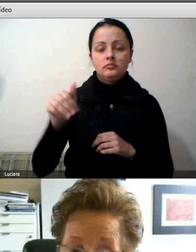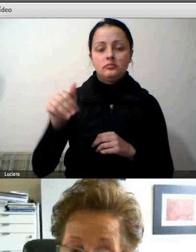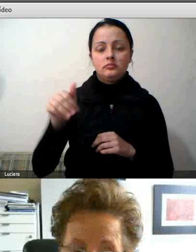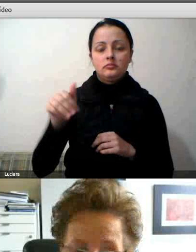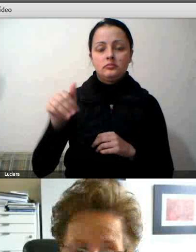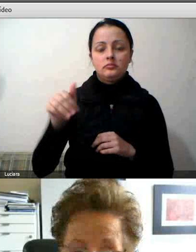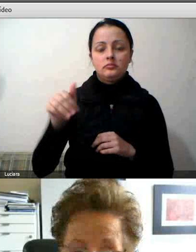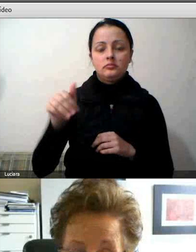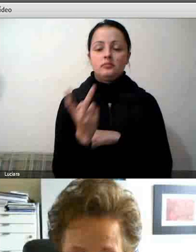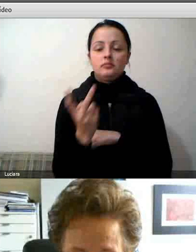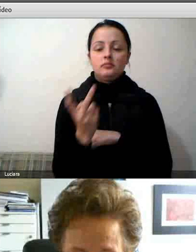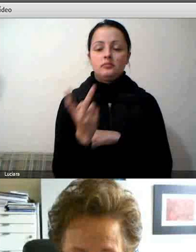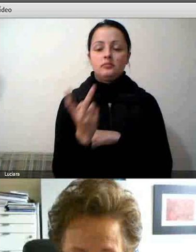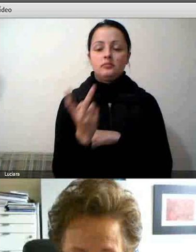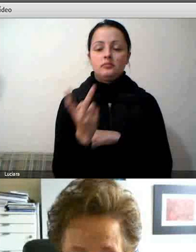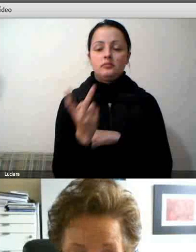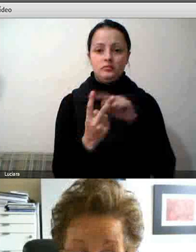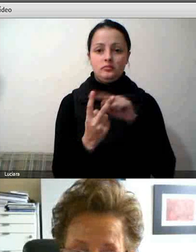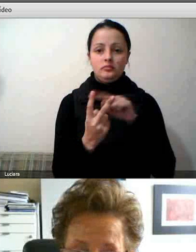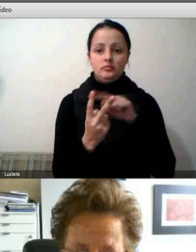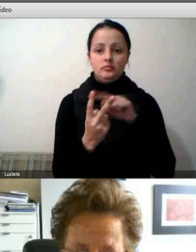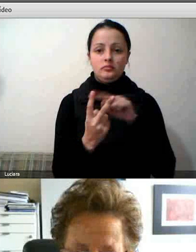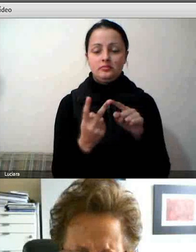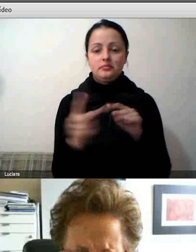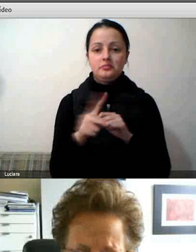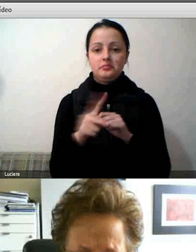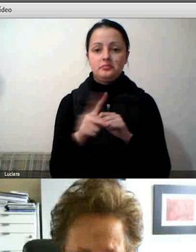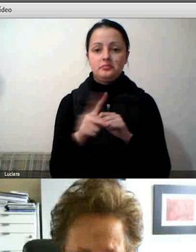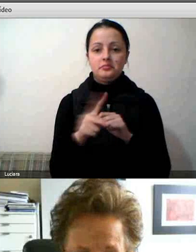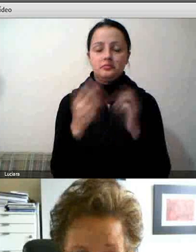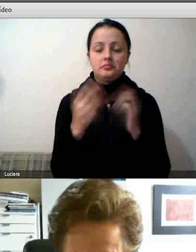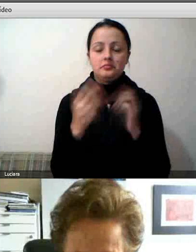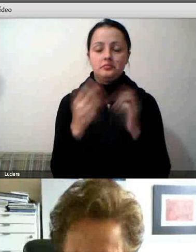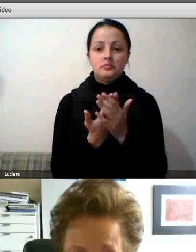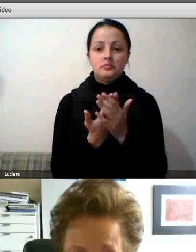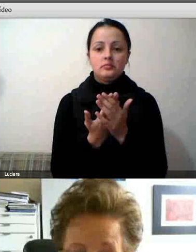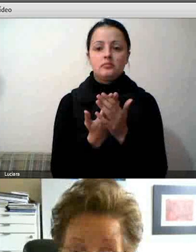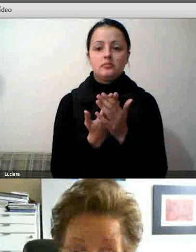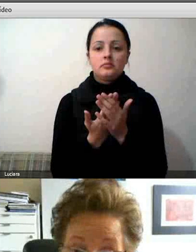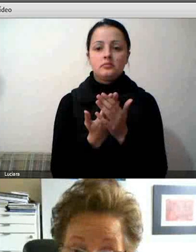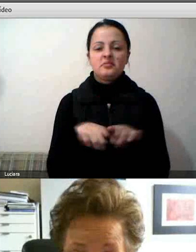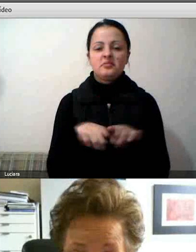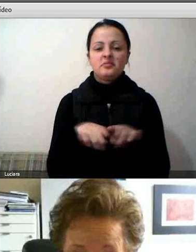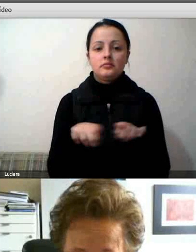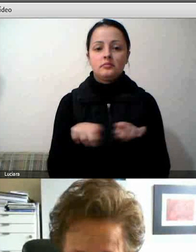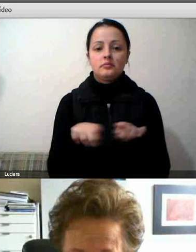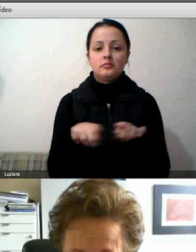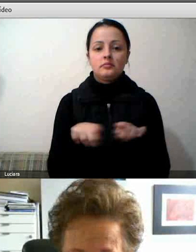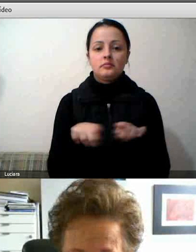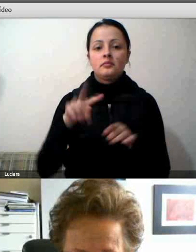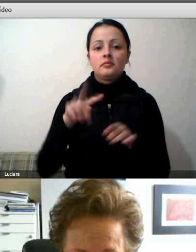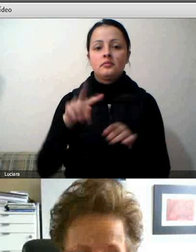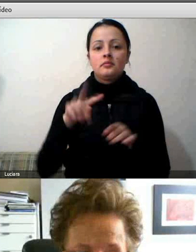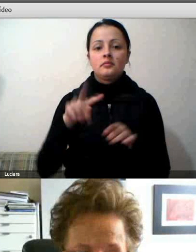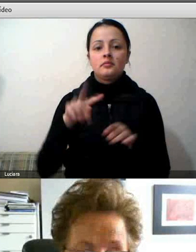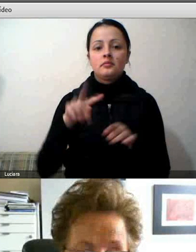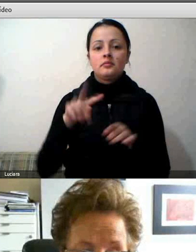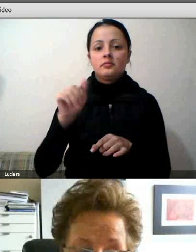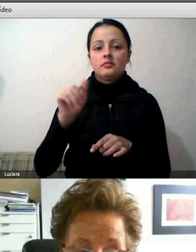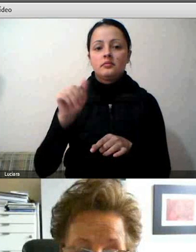um programa de formação que fomente as boas práticas, estimulando os professores a fazer inovações pedagógicas na